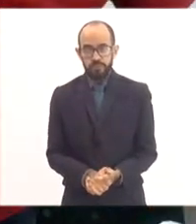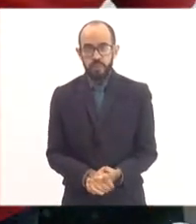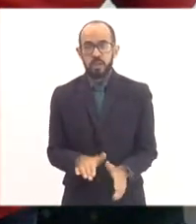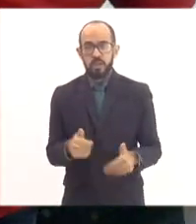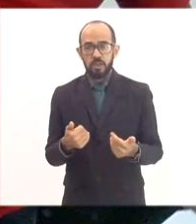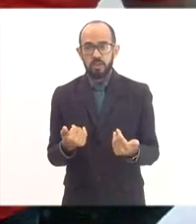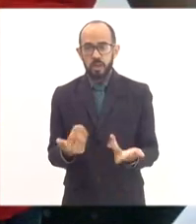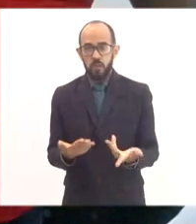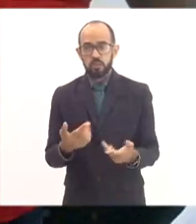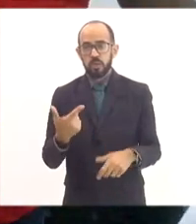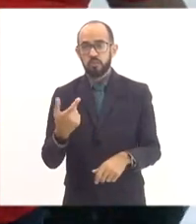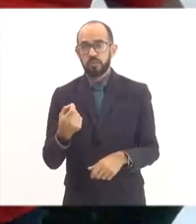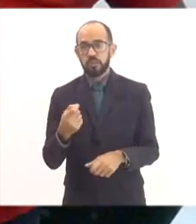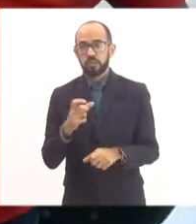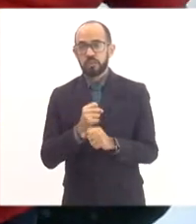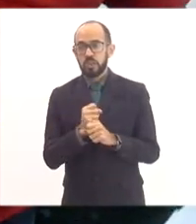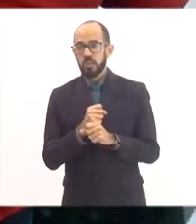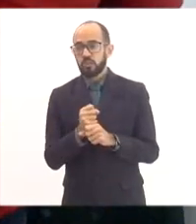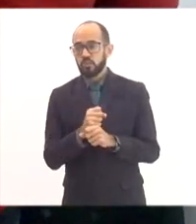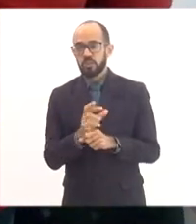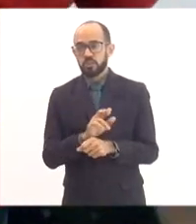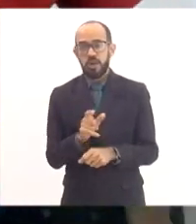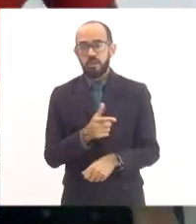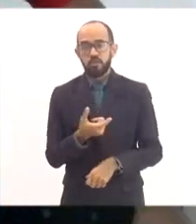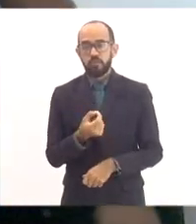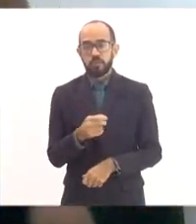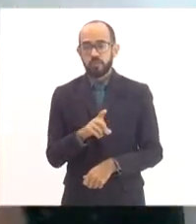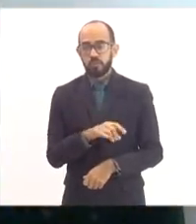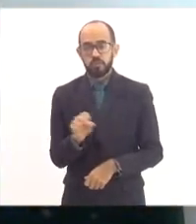quê? São 20 anos, não são 20 dias.